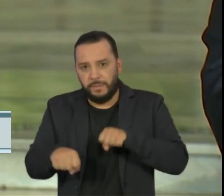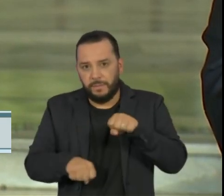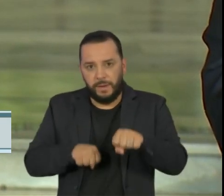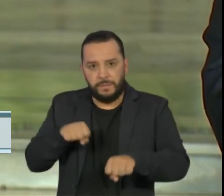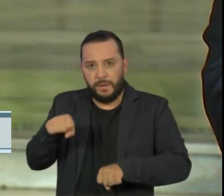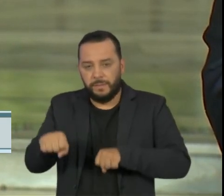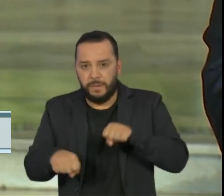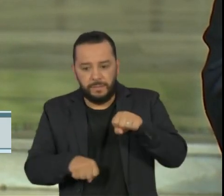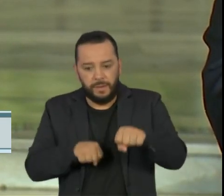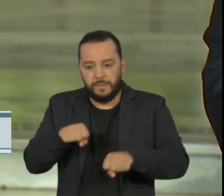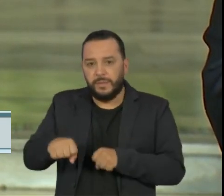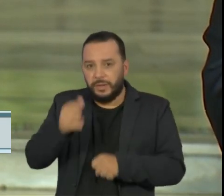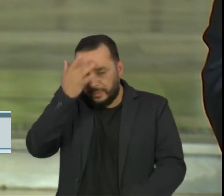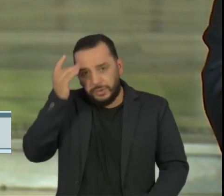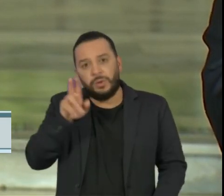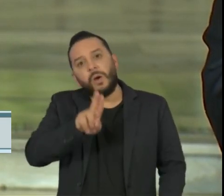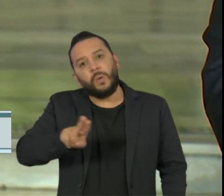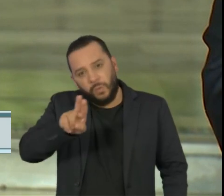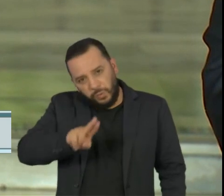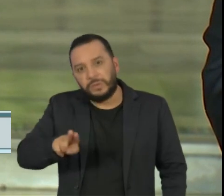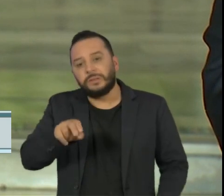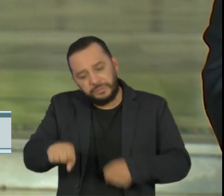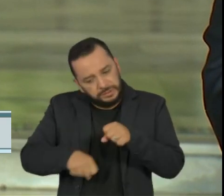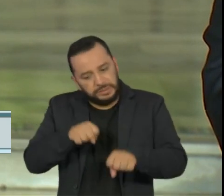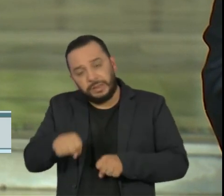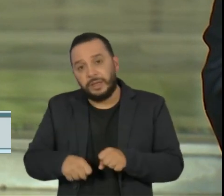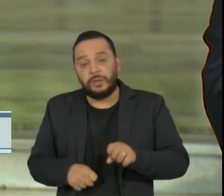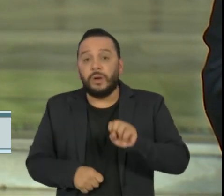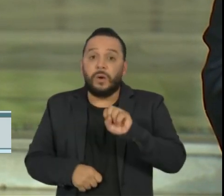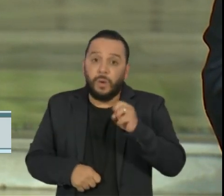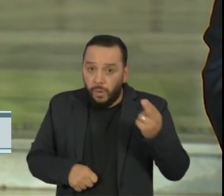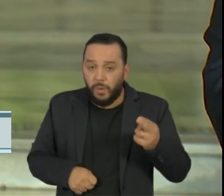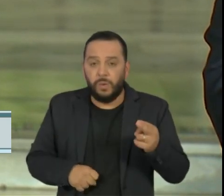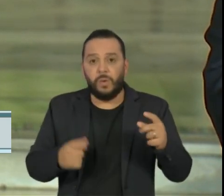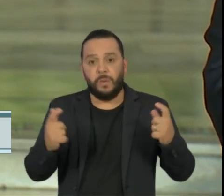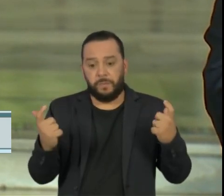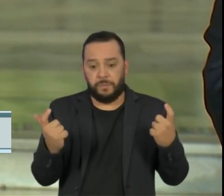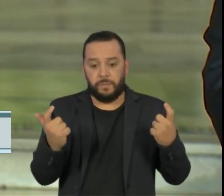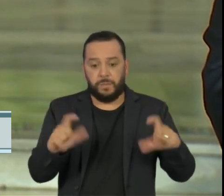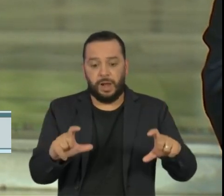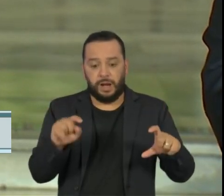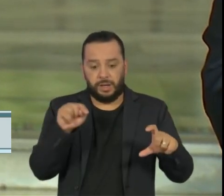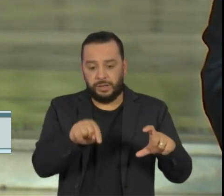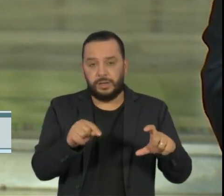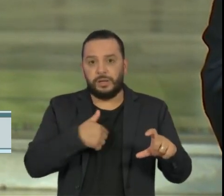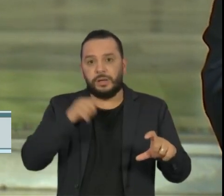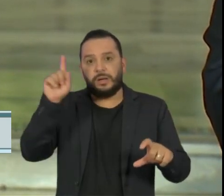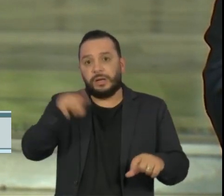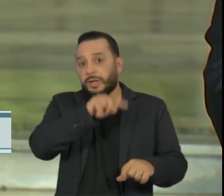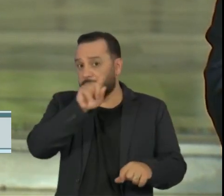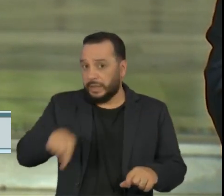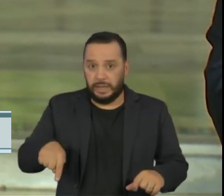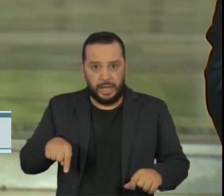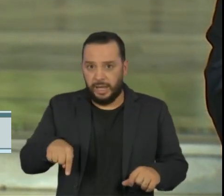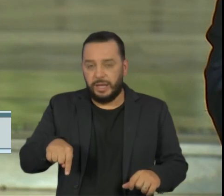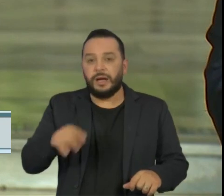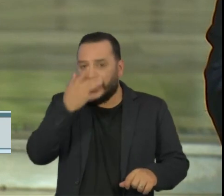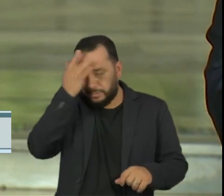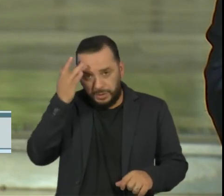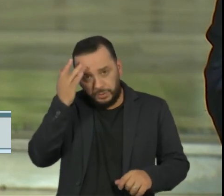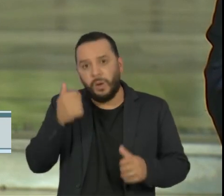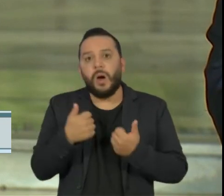pessoas usem bicicletas, suspender o rodízio para que as pessoas usem os carros em vez do transporte público,